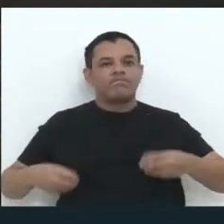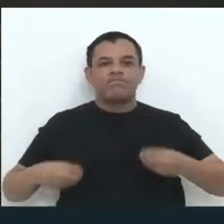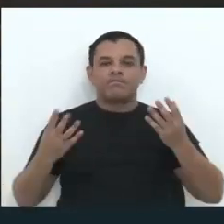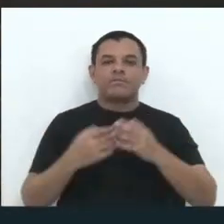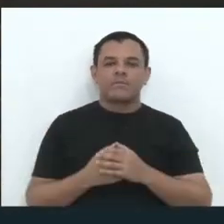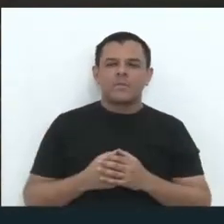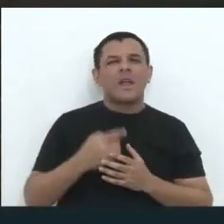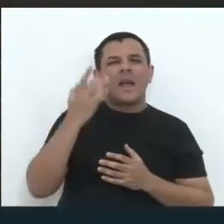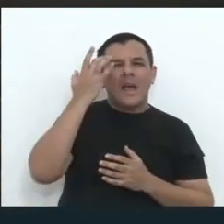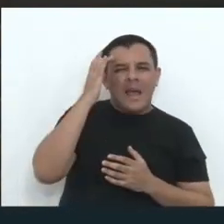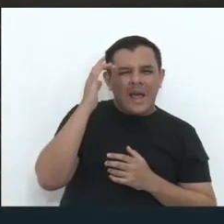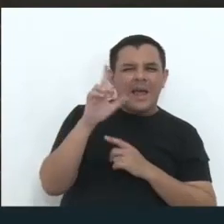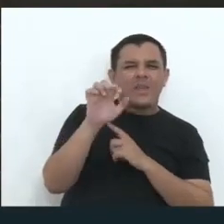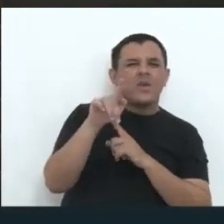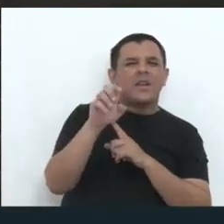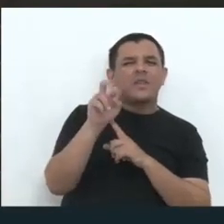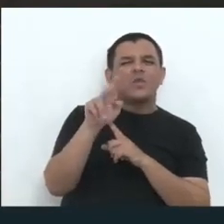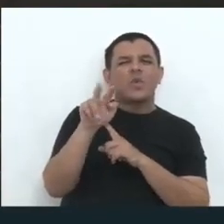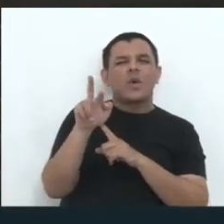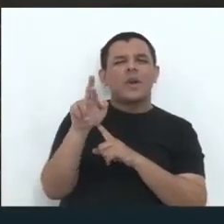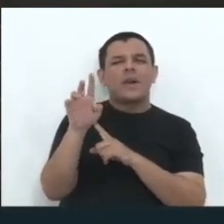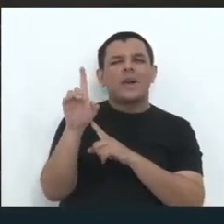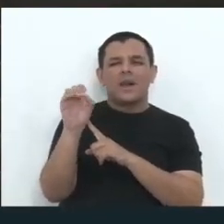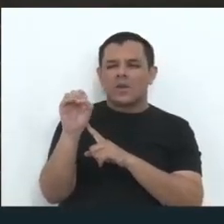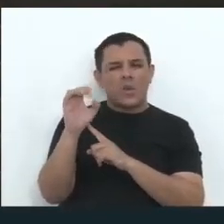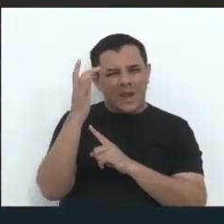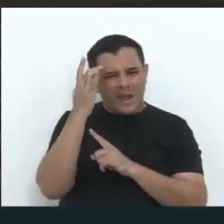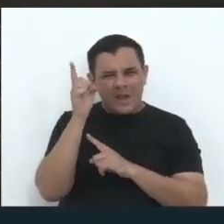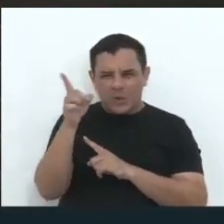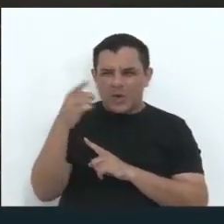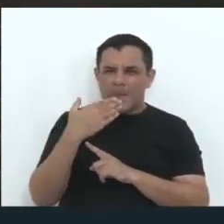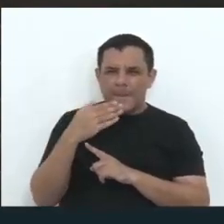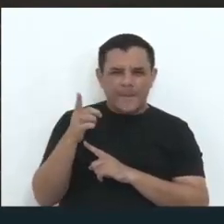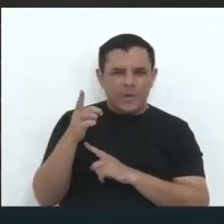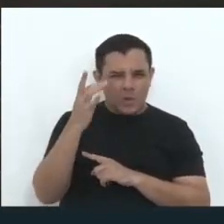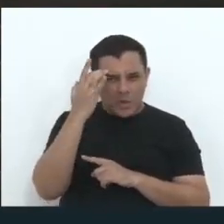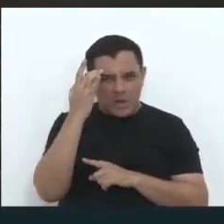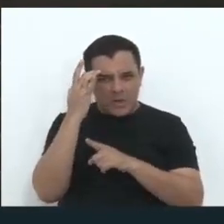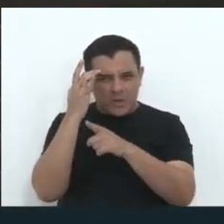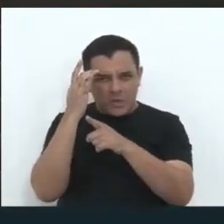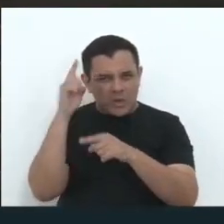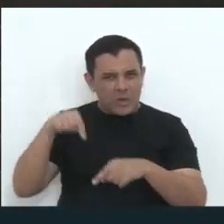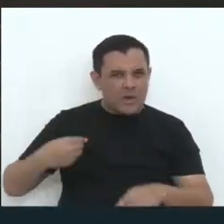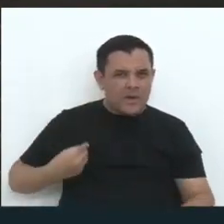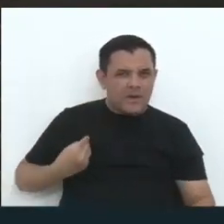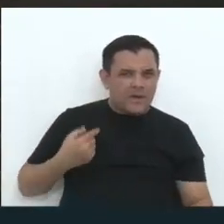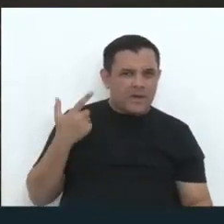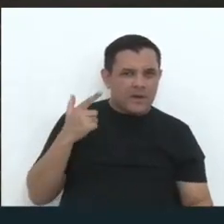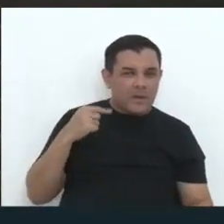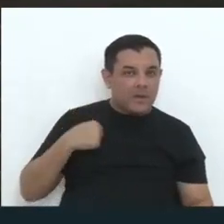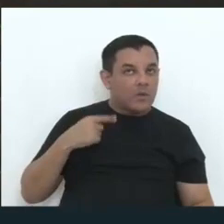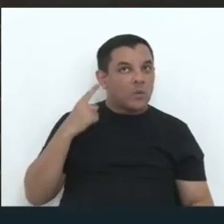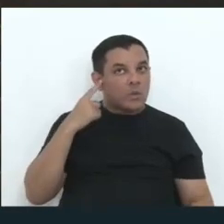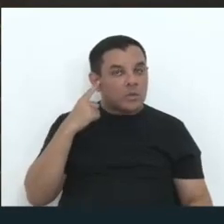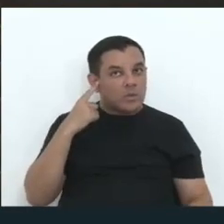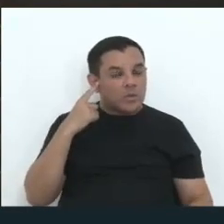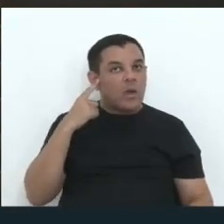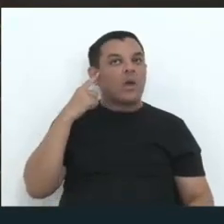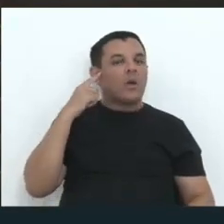Leandro Dourado, se não me engano, não é, vereador? Eu não estava aqui, mas eu estava ouvindo